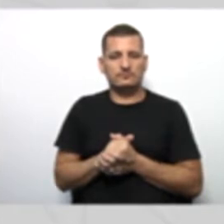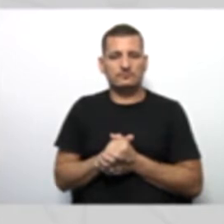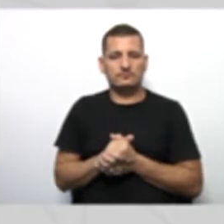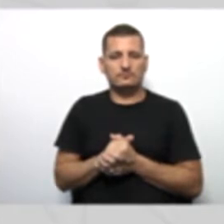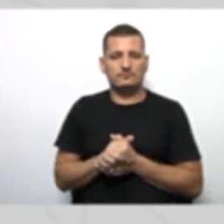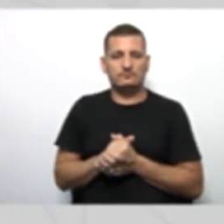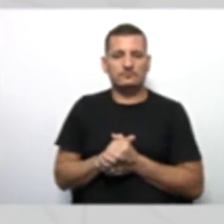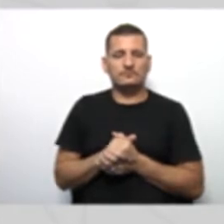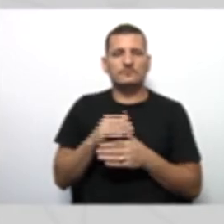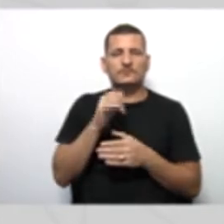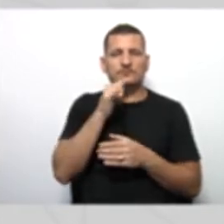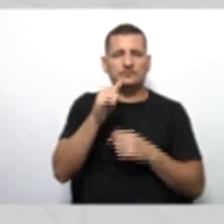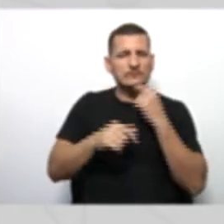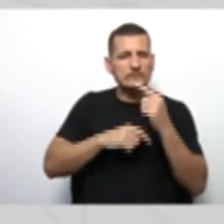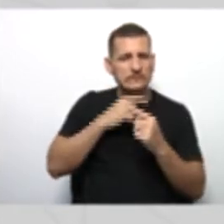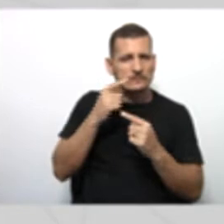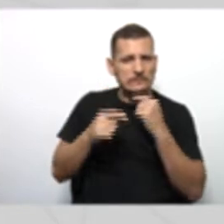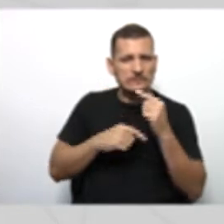total incerteza,